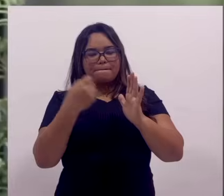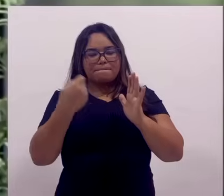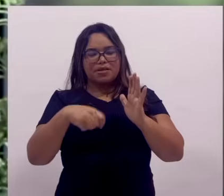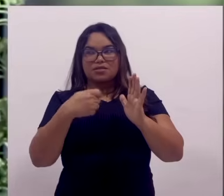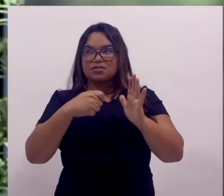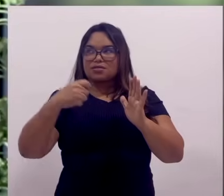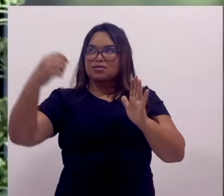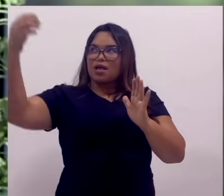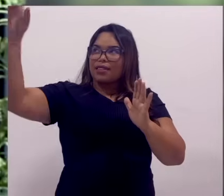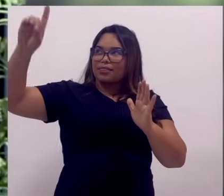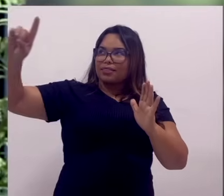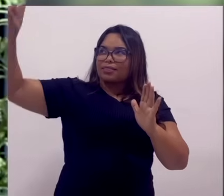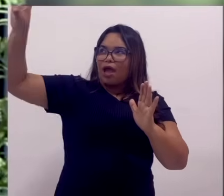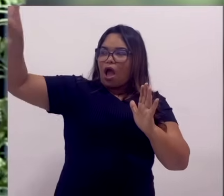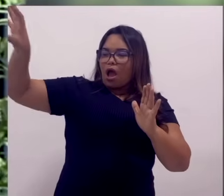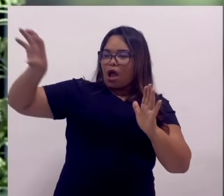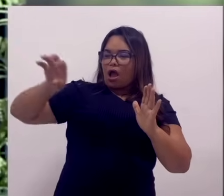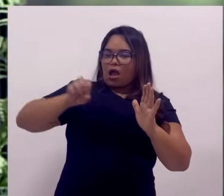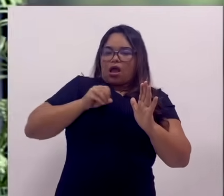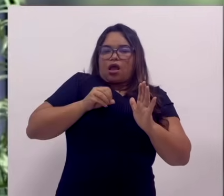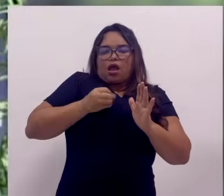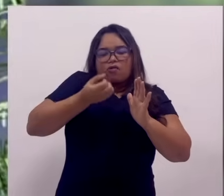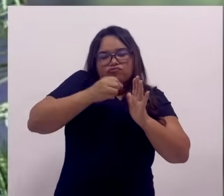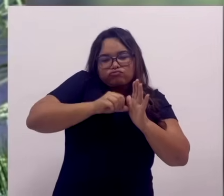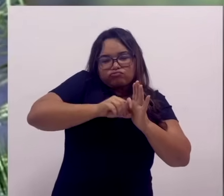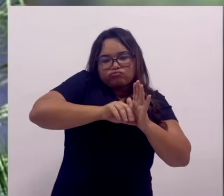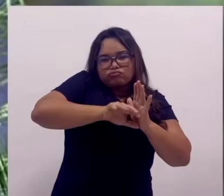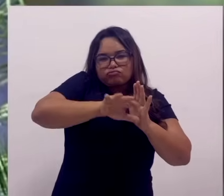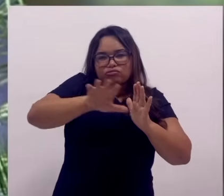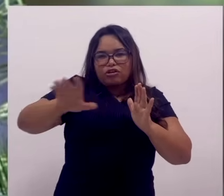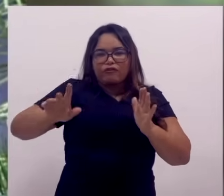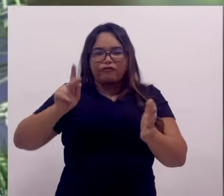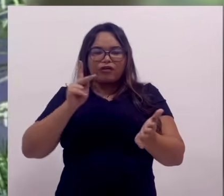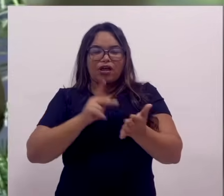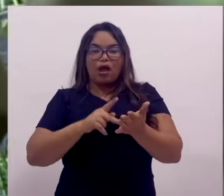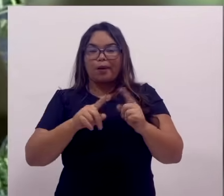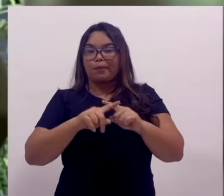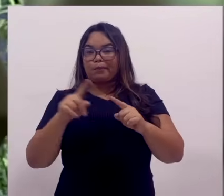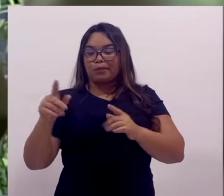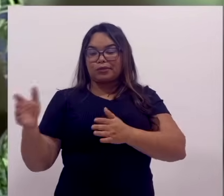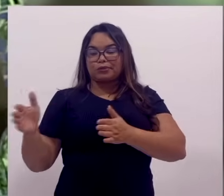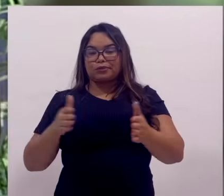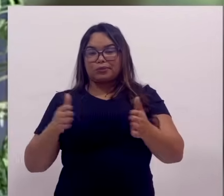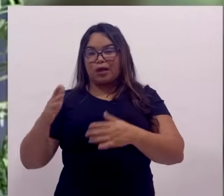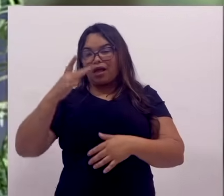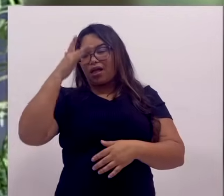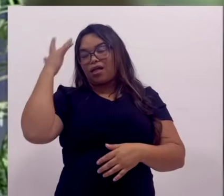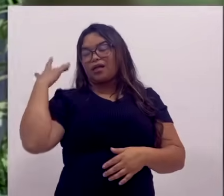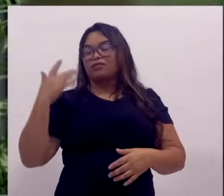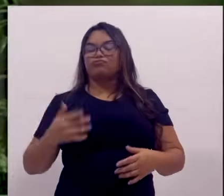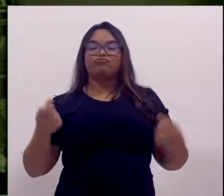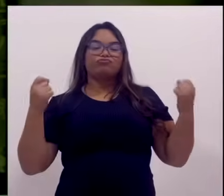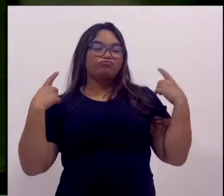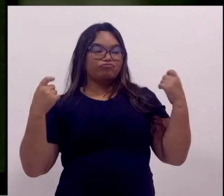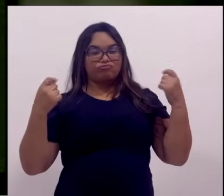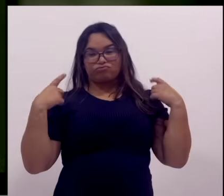A igreja deveria ser a luz do mundo. Mas essas pessoas brincam de igreja.